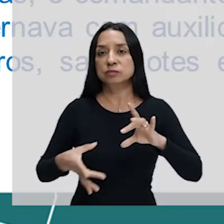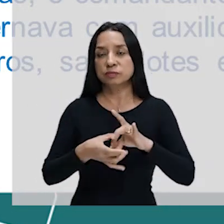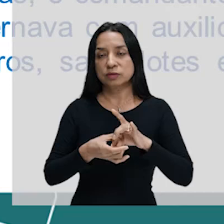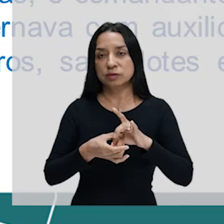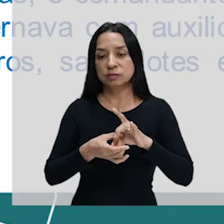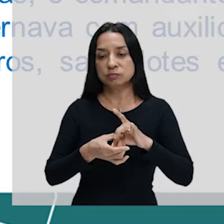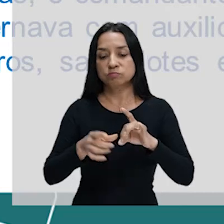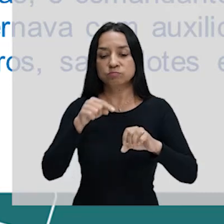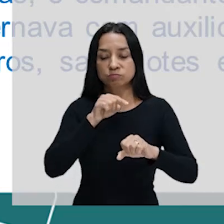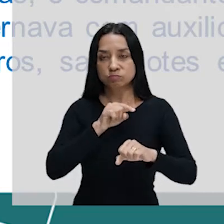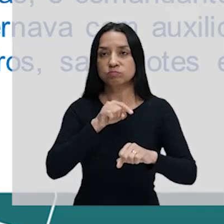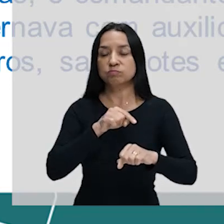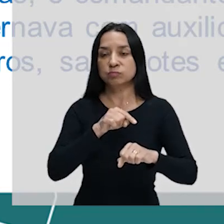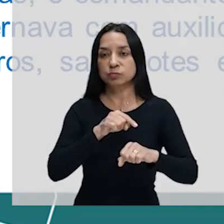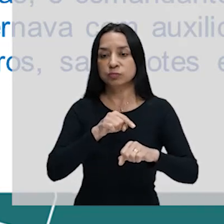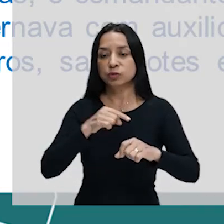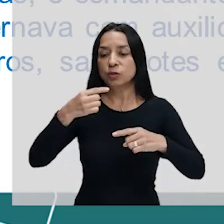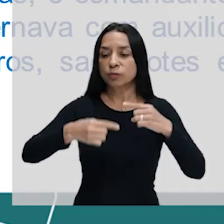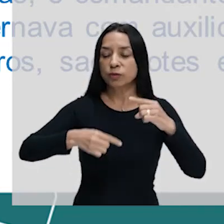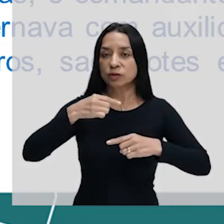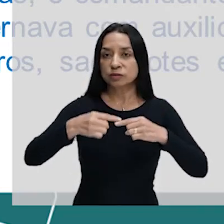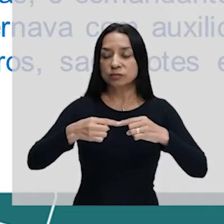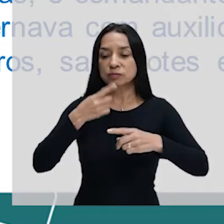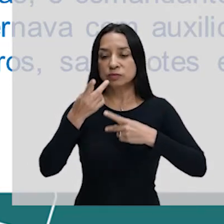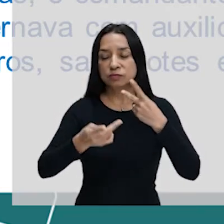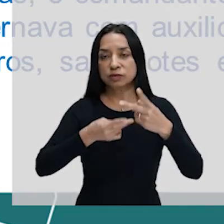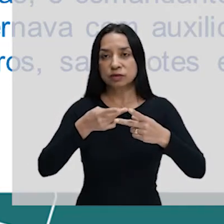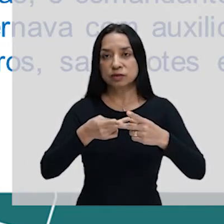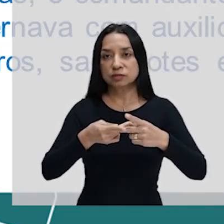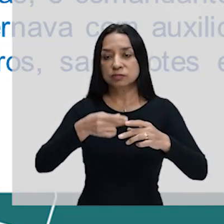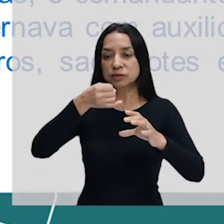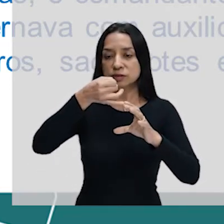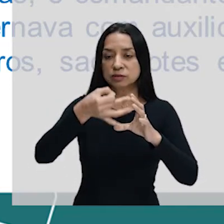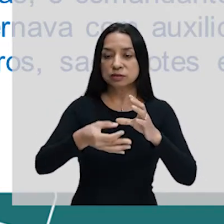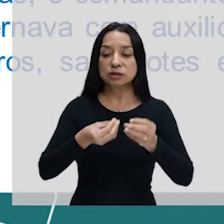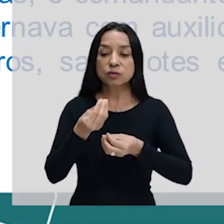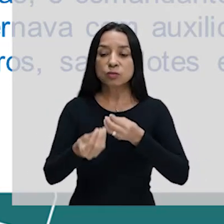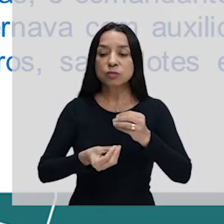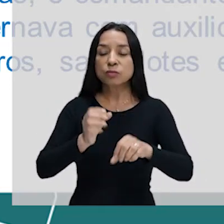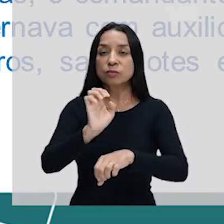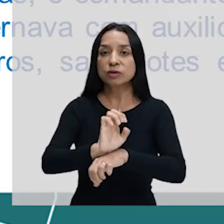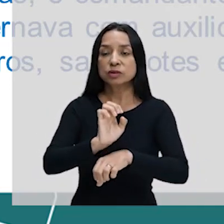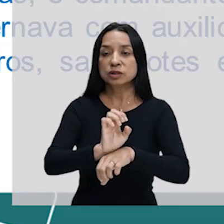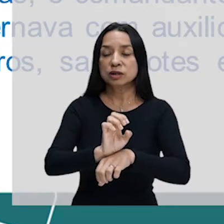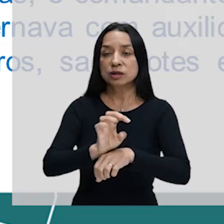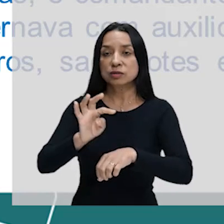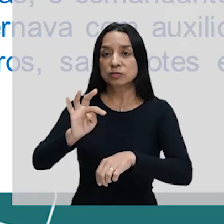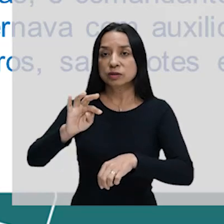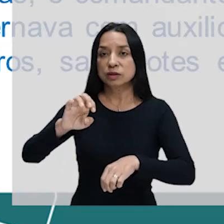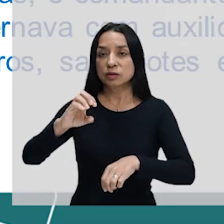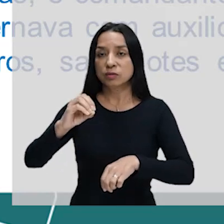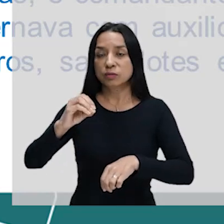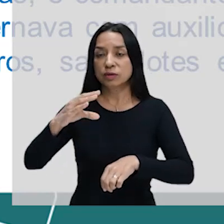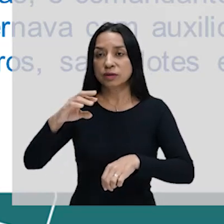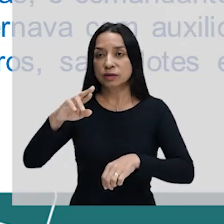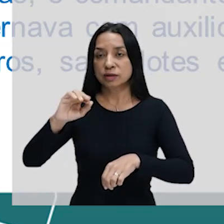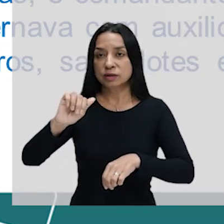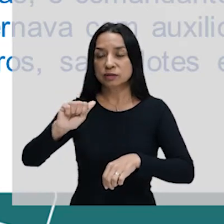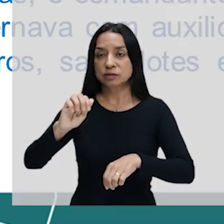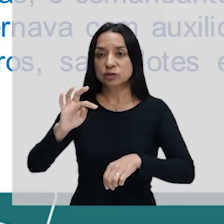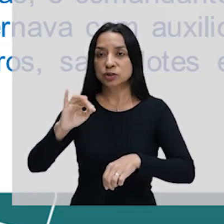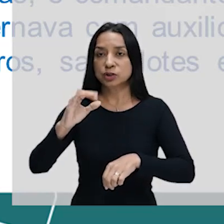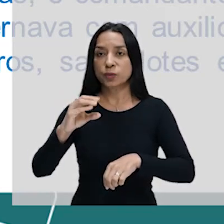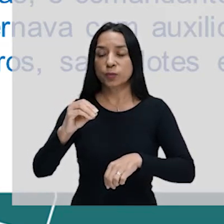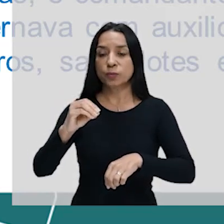falando, ele se caracteriza como um Estado teocrático. Observe que o faraó, que é